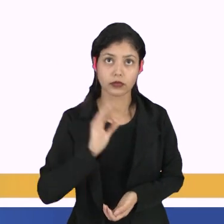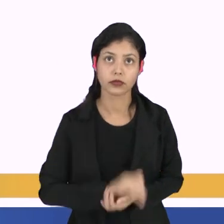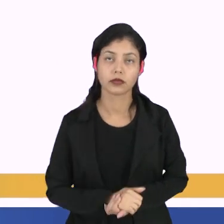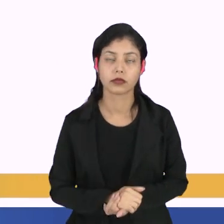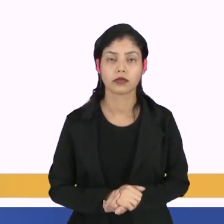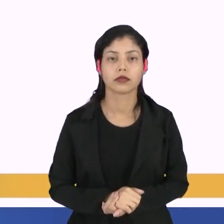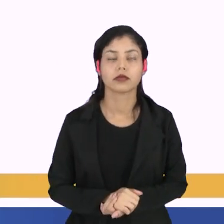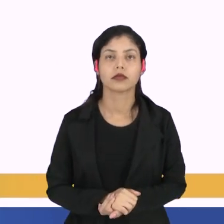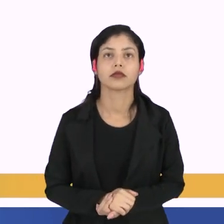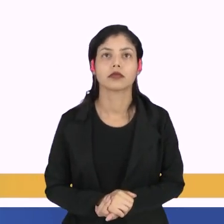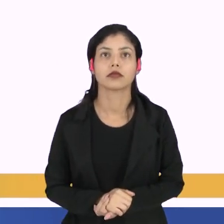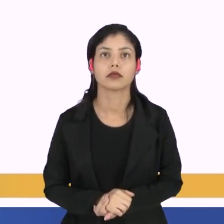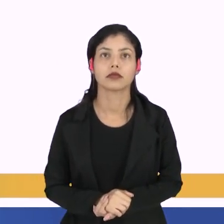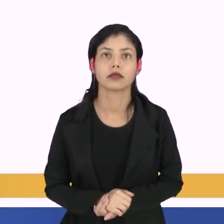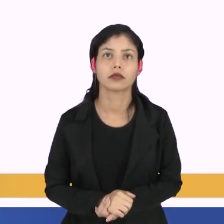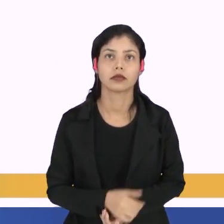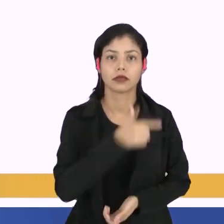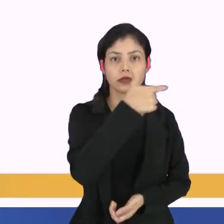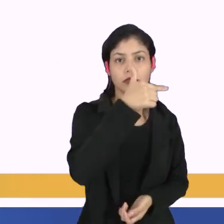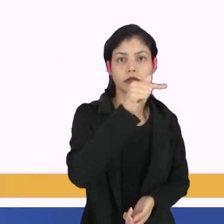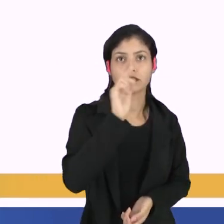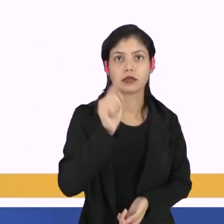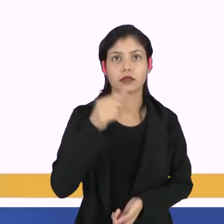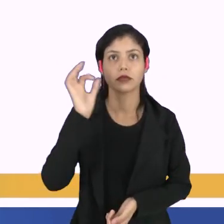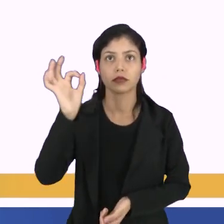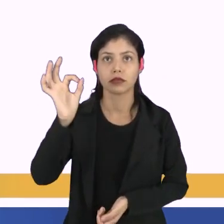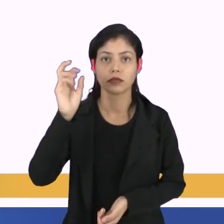22,5%, na terceira